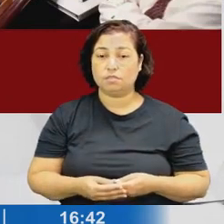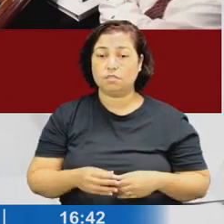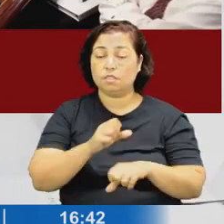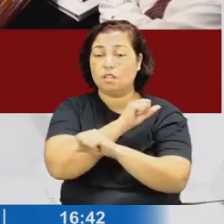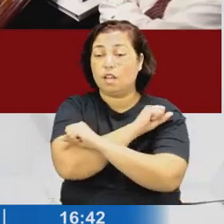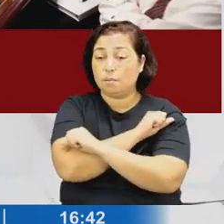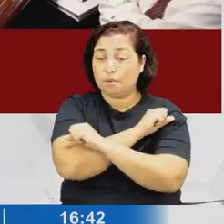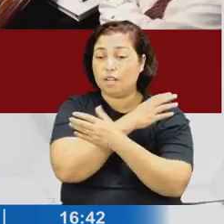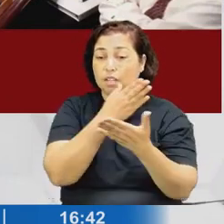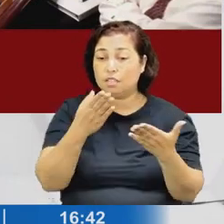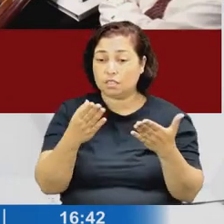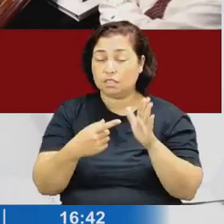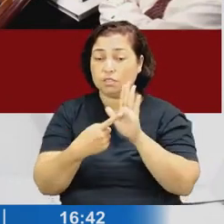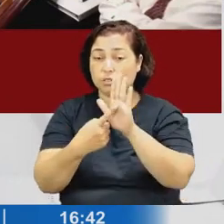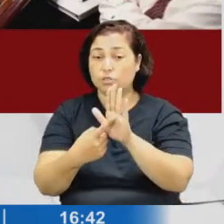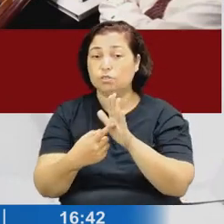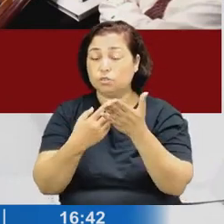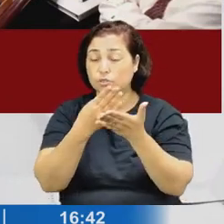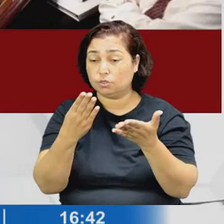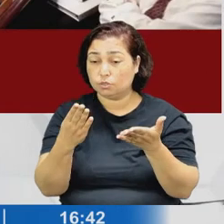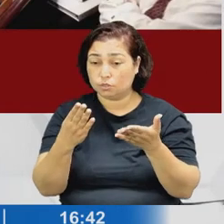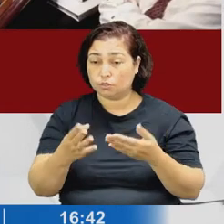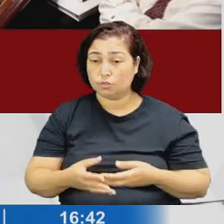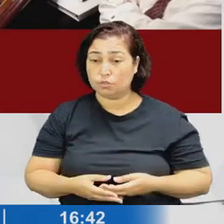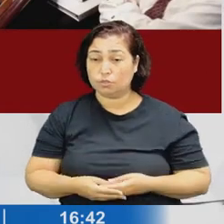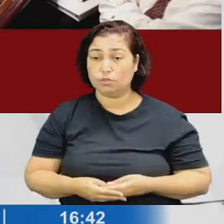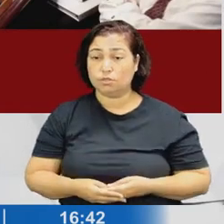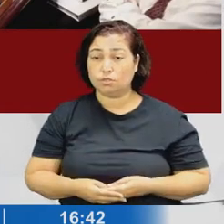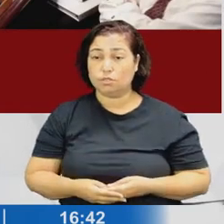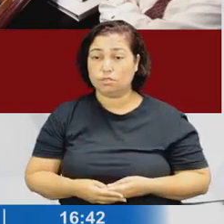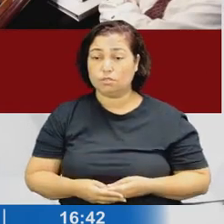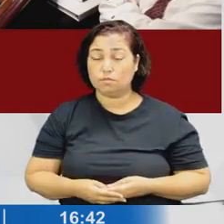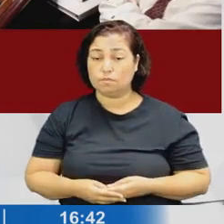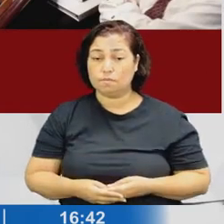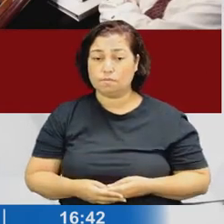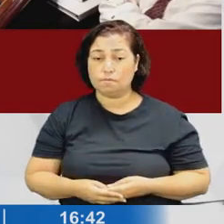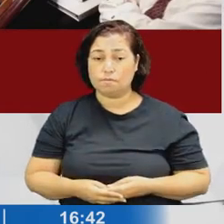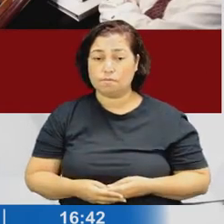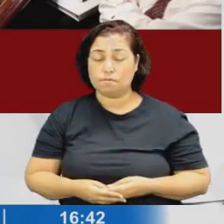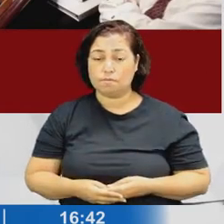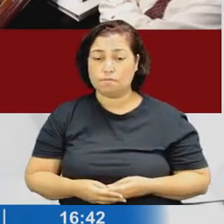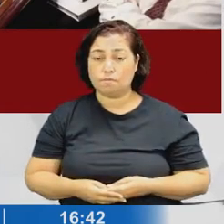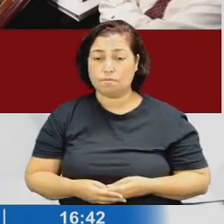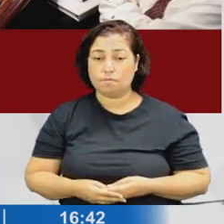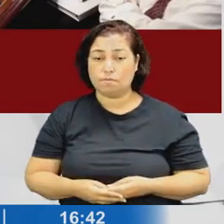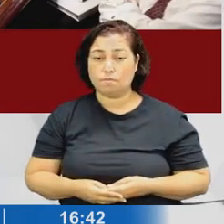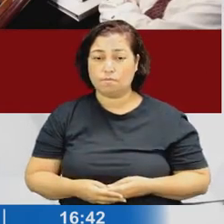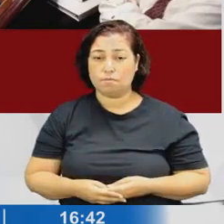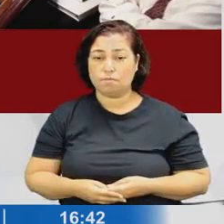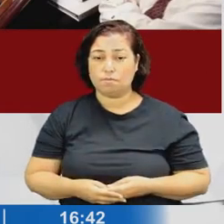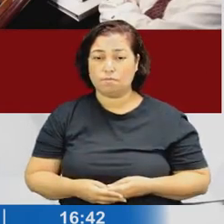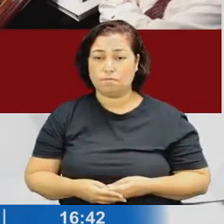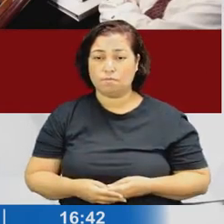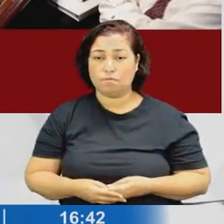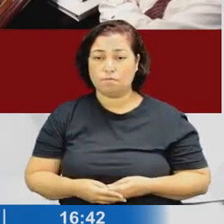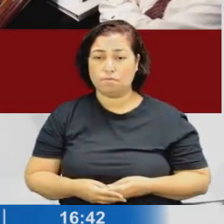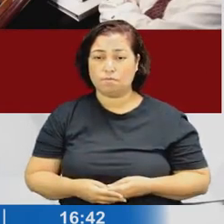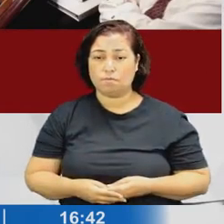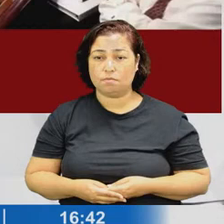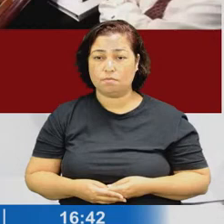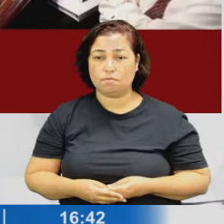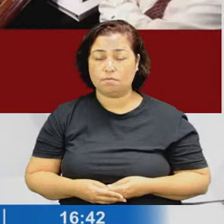câmera é o que menos fazer olhar para a câmera entendeu ali foi na captura do Bin Laden